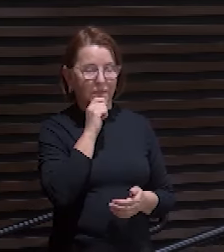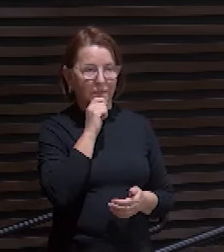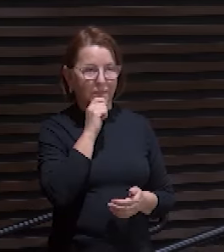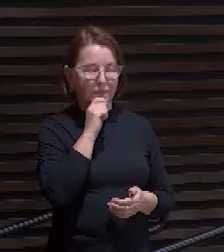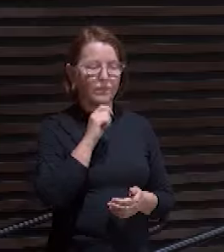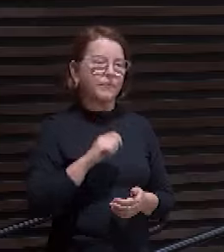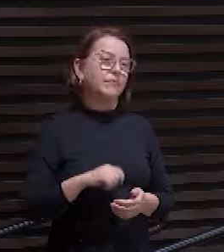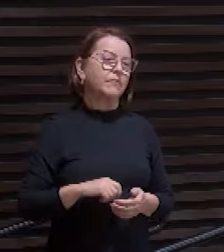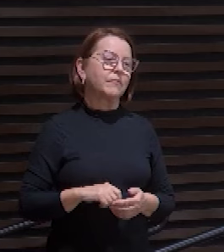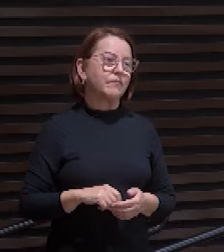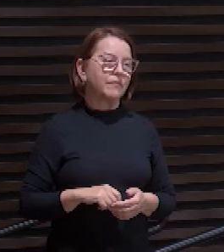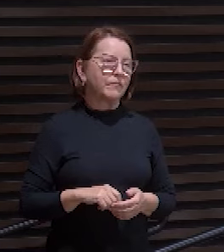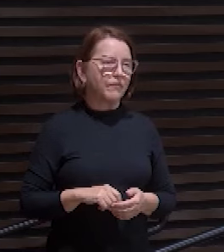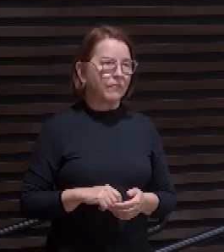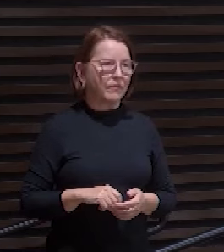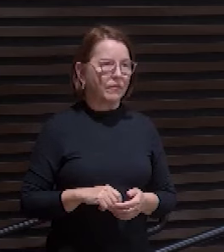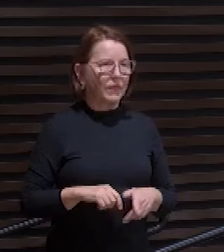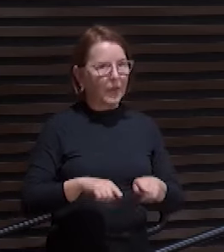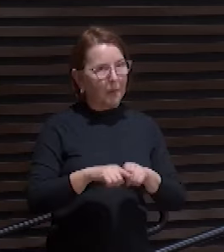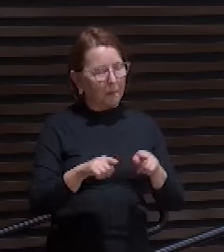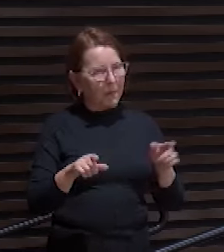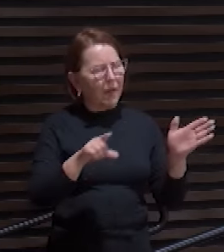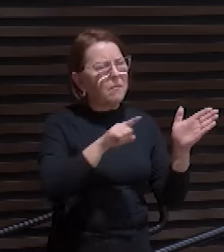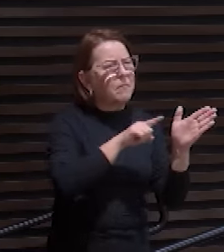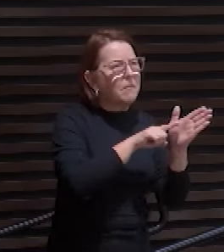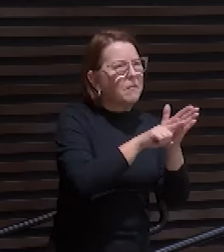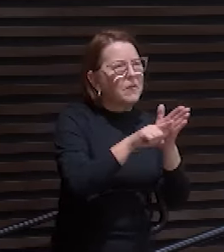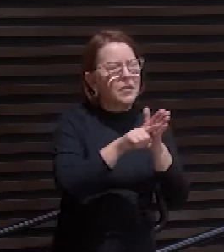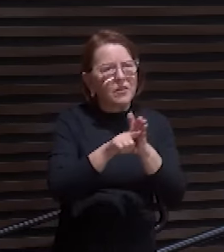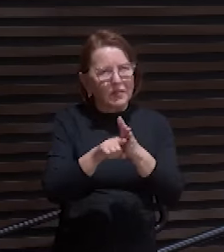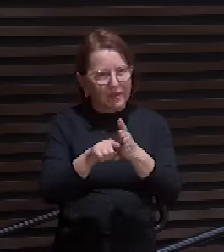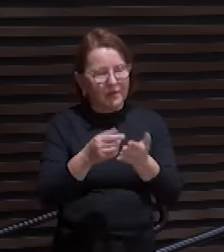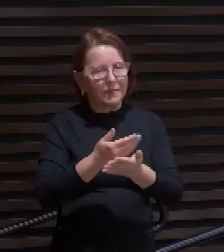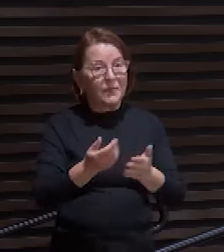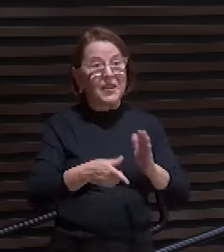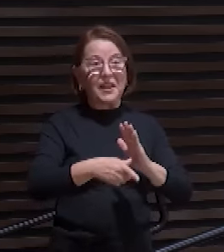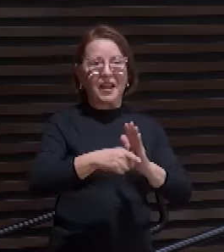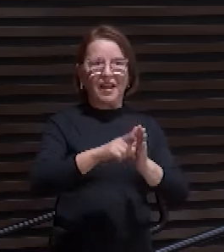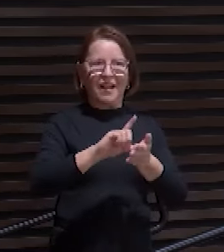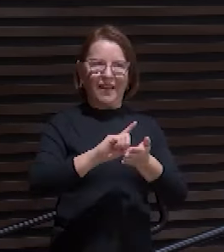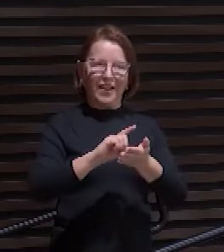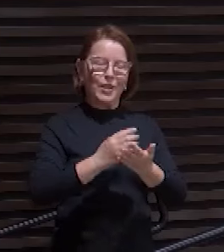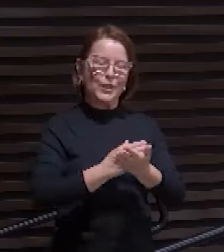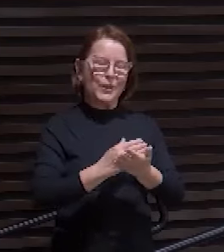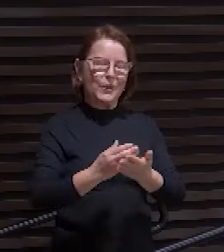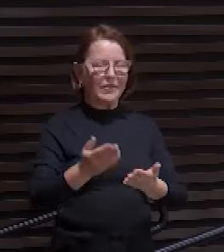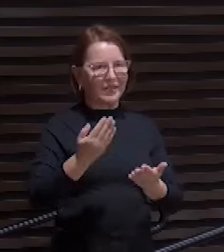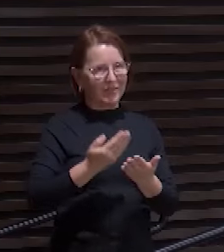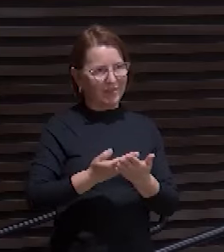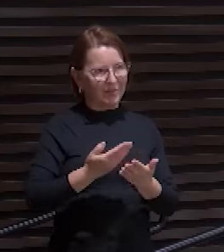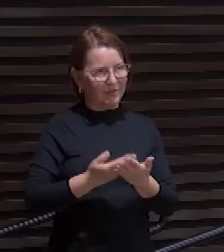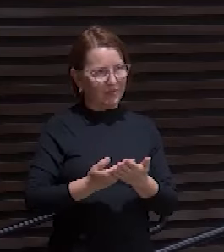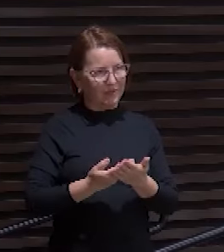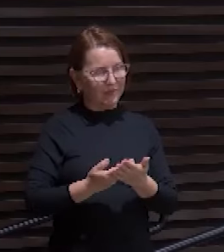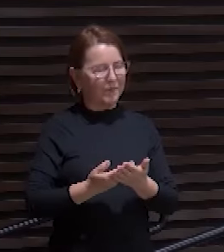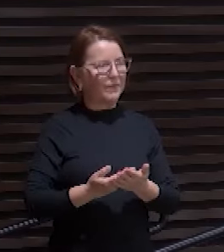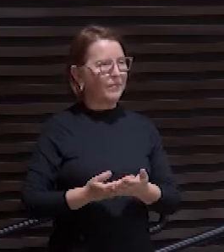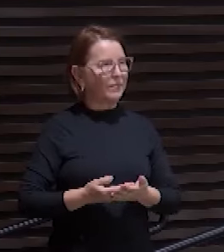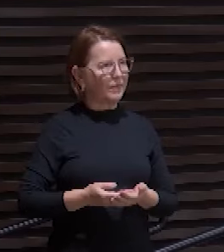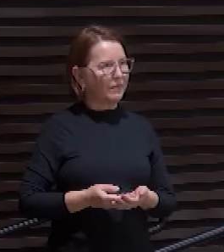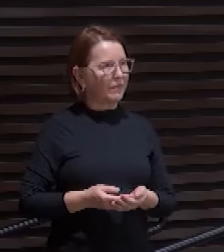Agora, deixa eu fazer uma pergunta para você, meu querido, antes da gente entrar aqui no nosso